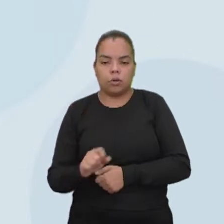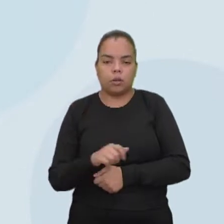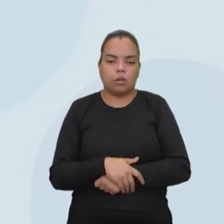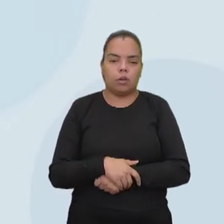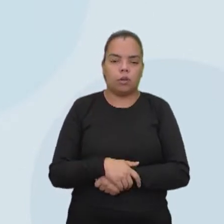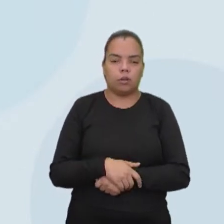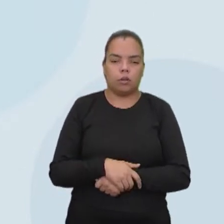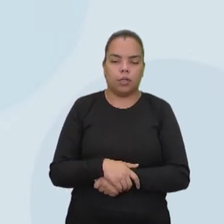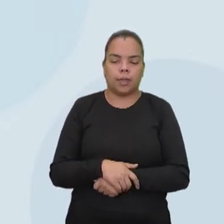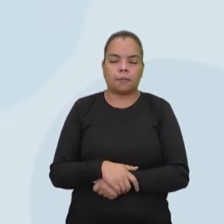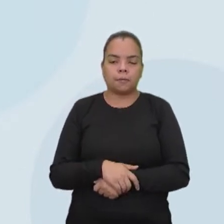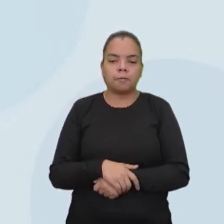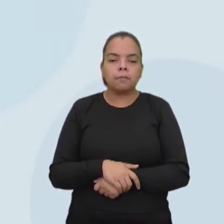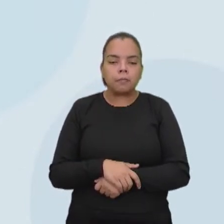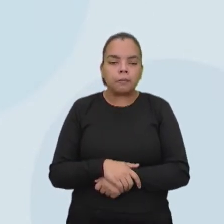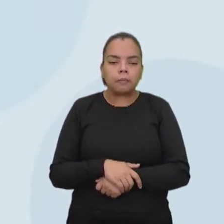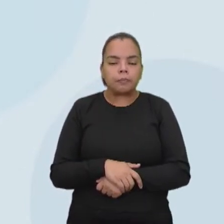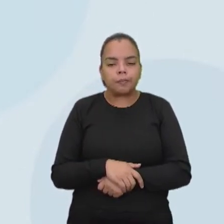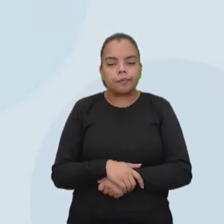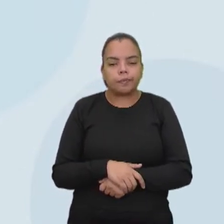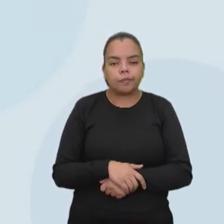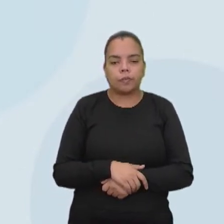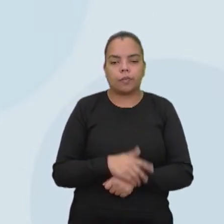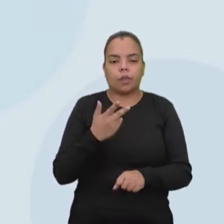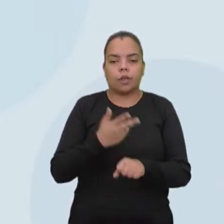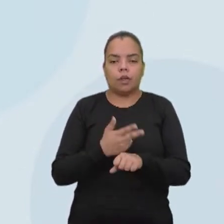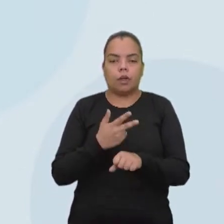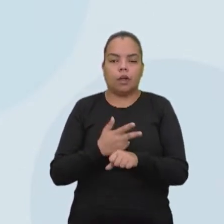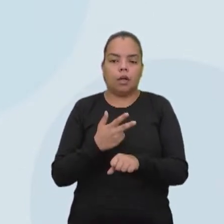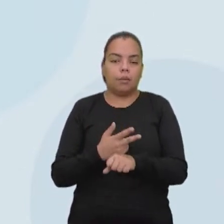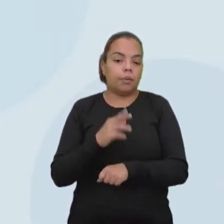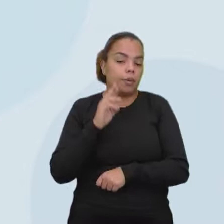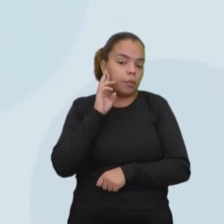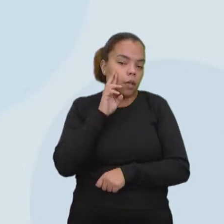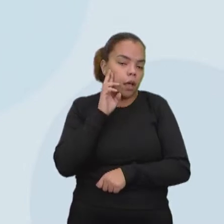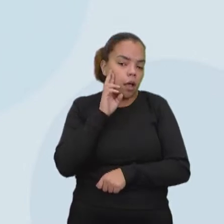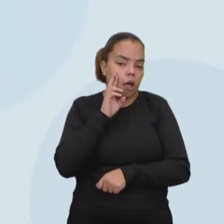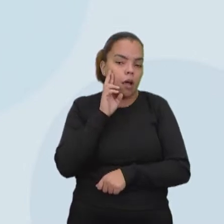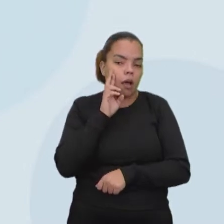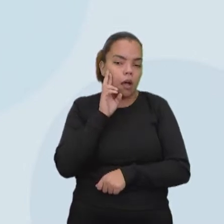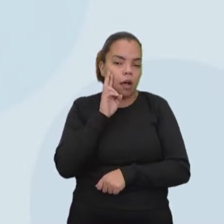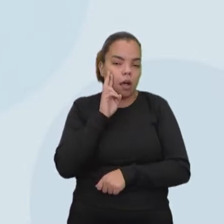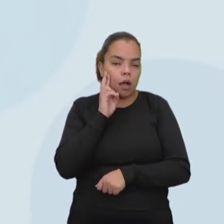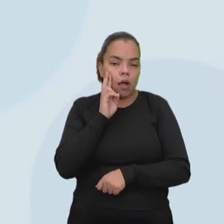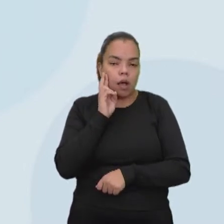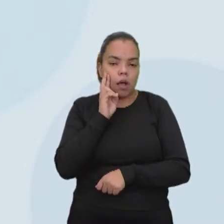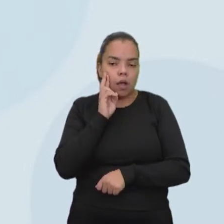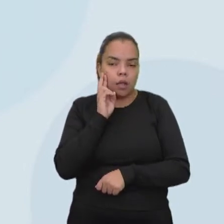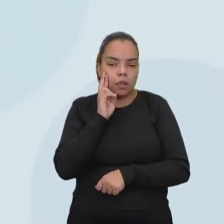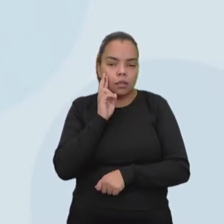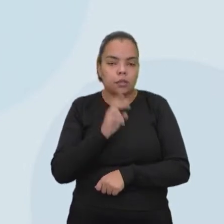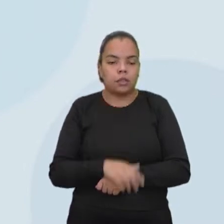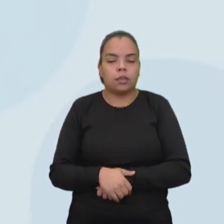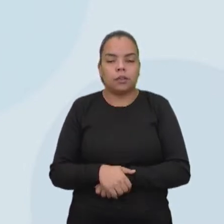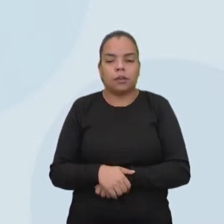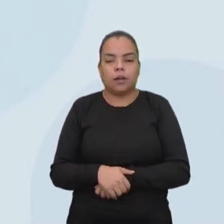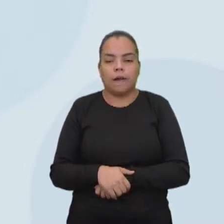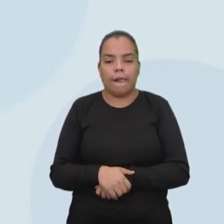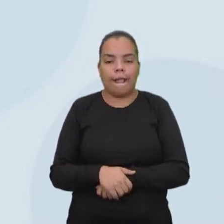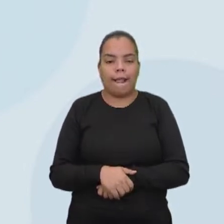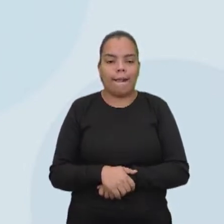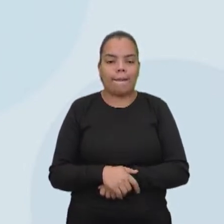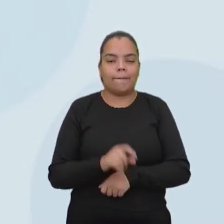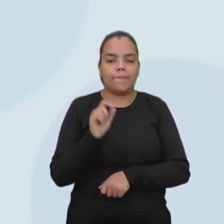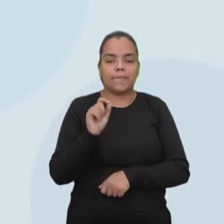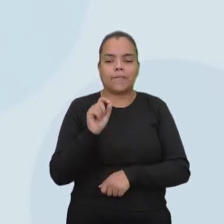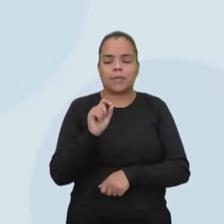que é o Gondwana. Né? Essas rochas possuem tom rosado devido ao cimento ferruginoso, olha que interessante, que é o óxido